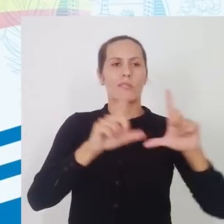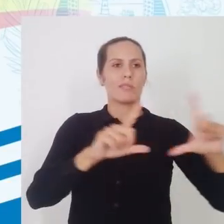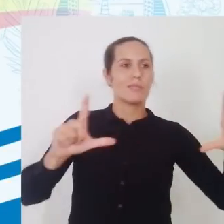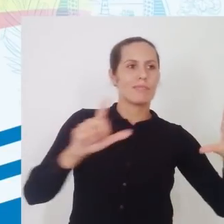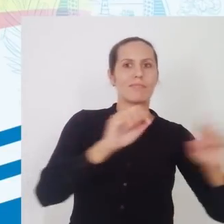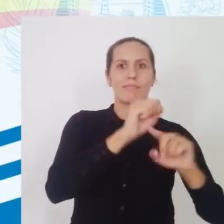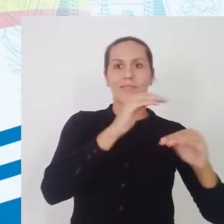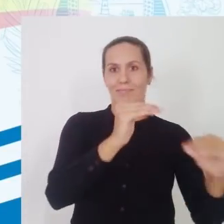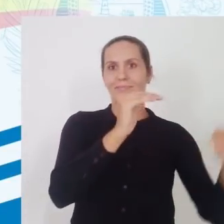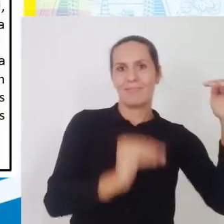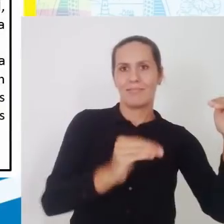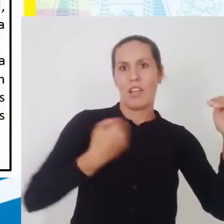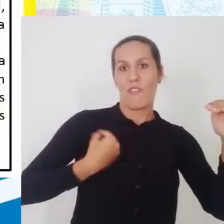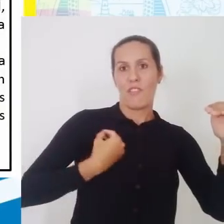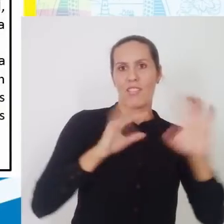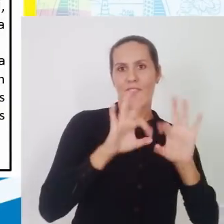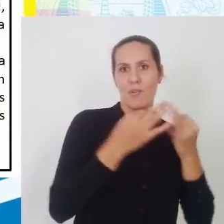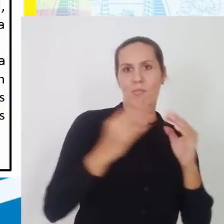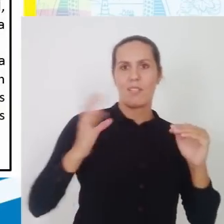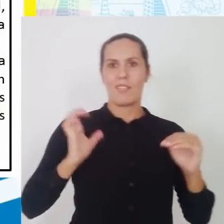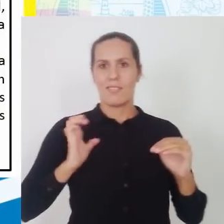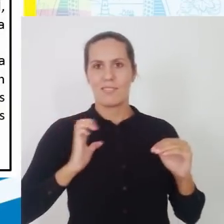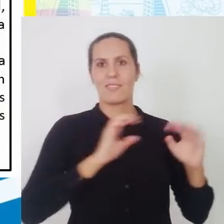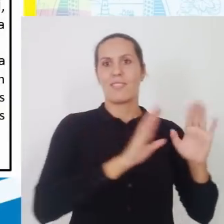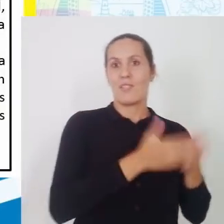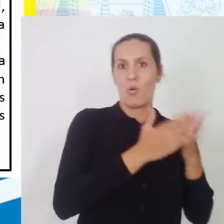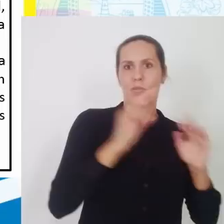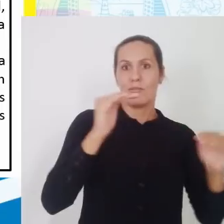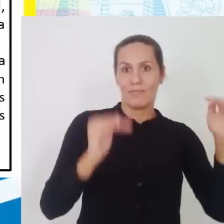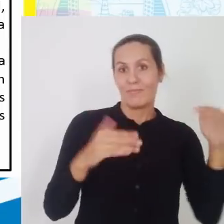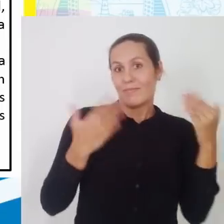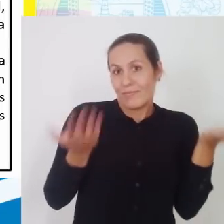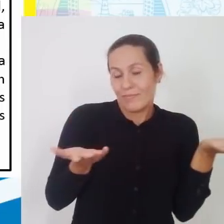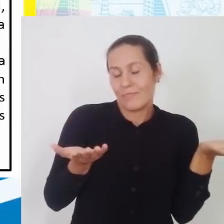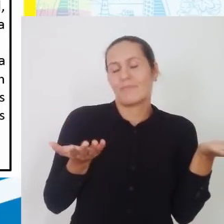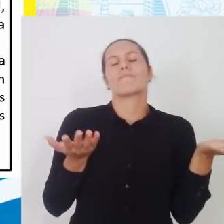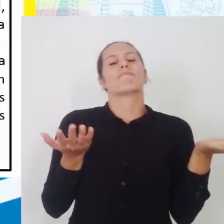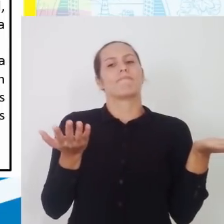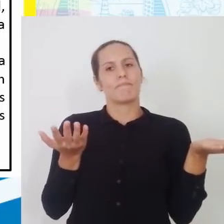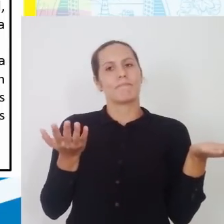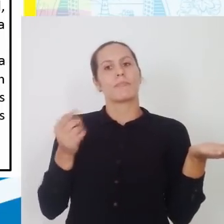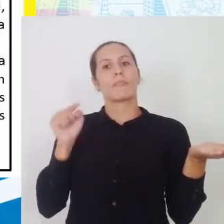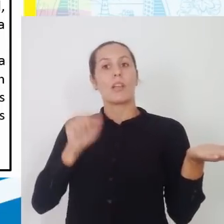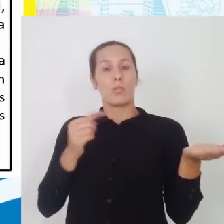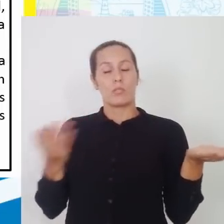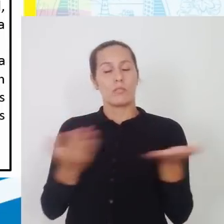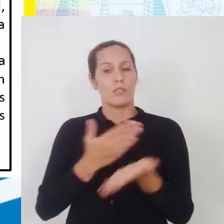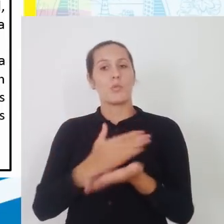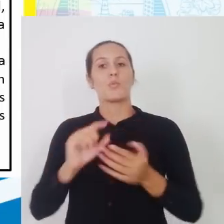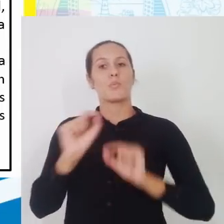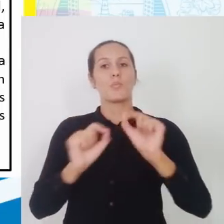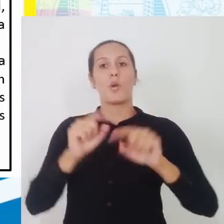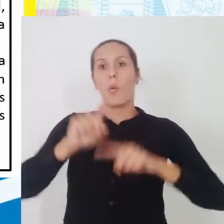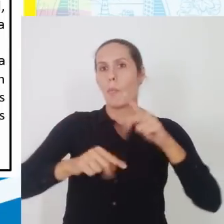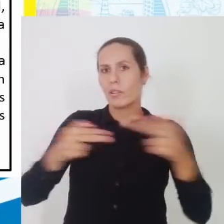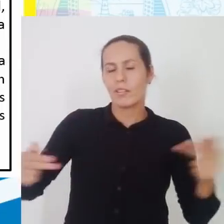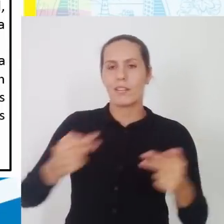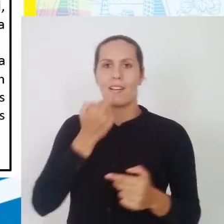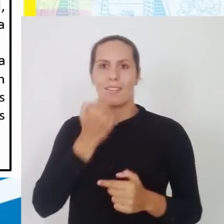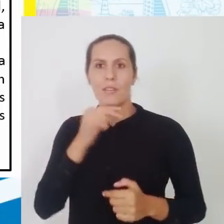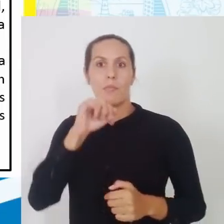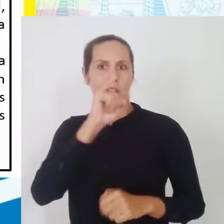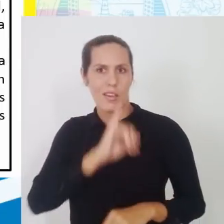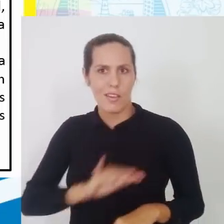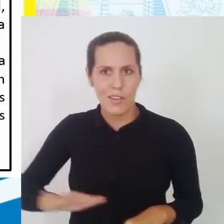no que vai aparecer para vocês. Existe vida fora da Terra? Até onde se sabe, não. Não existe